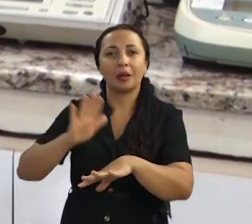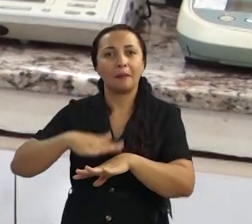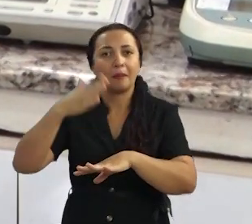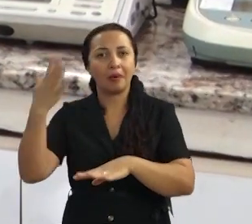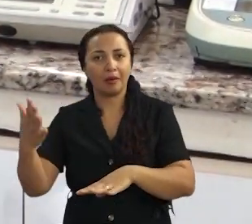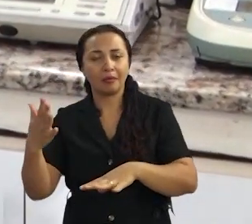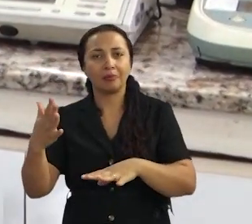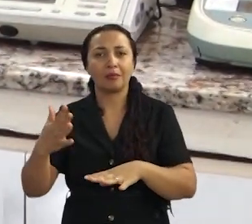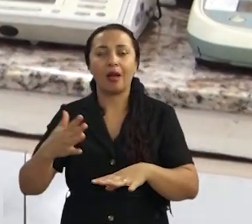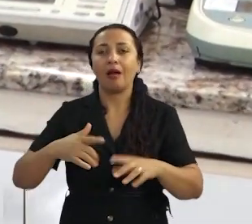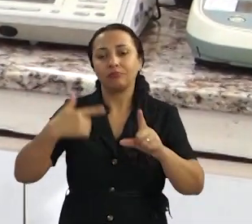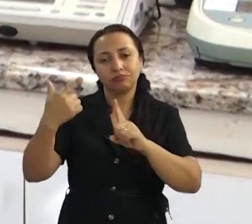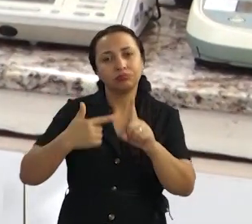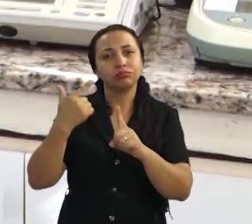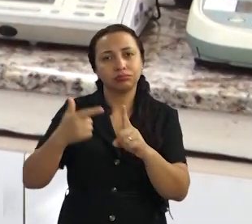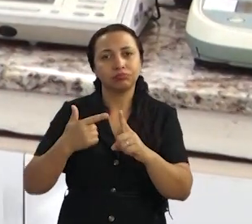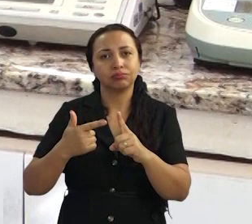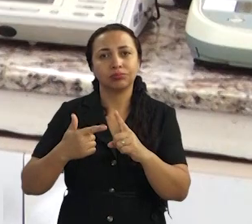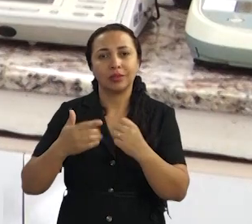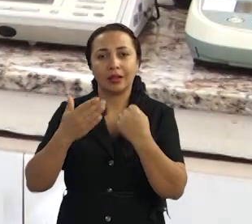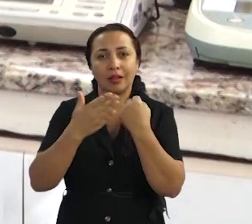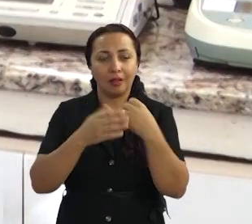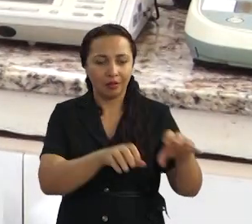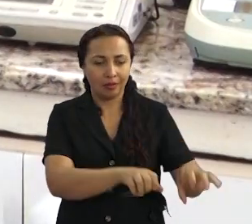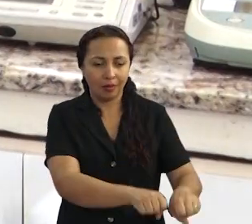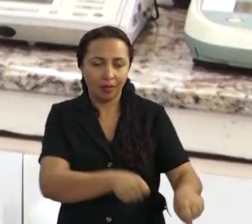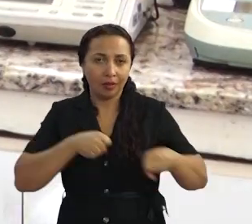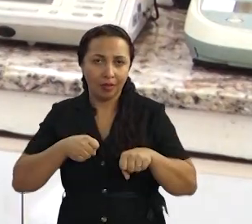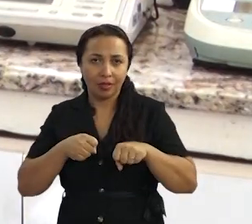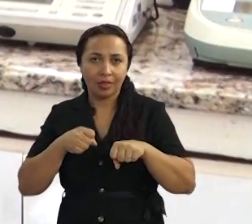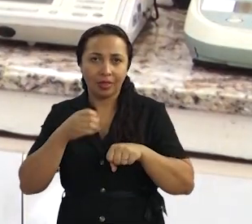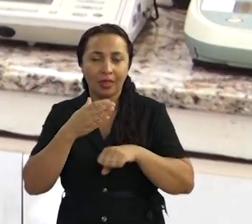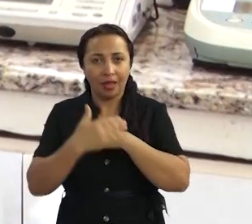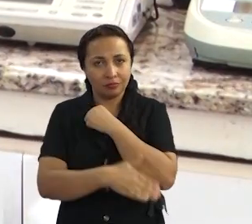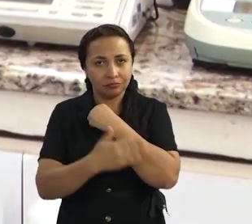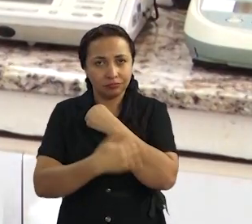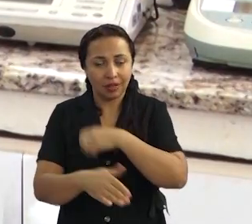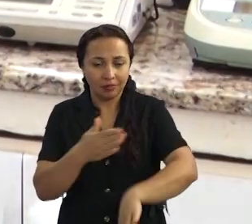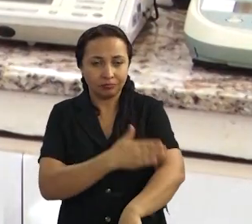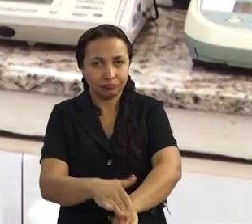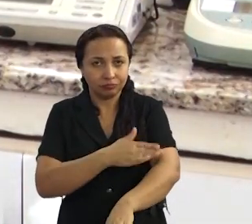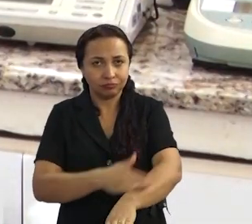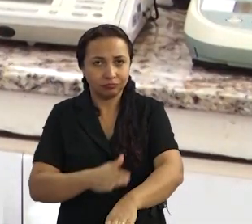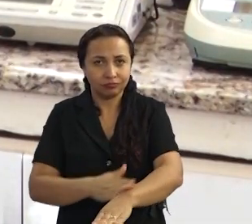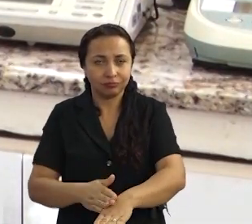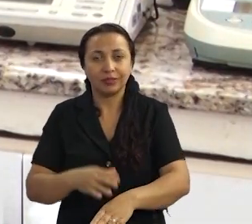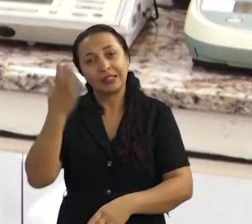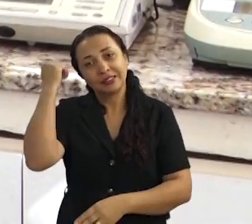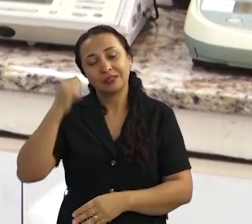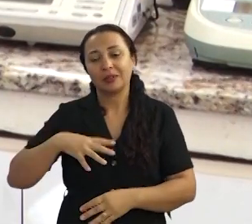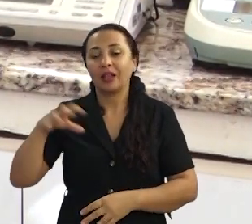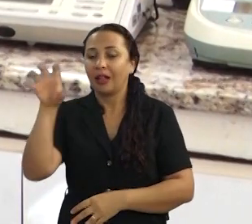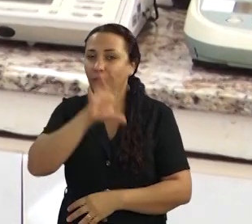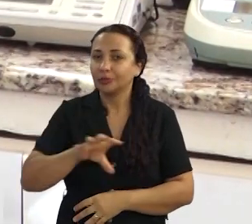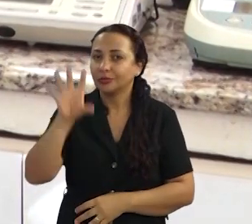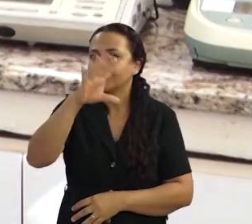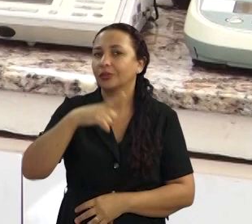atenção maior à cadeia produtiva da mandioca. Então, a gente sabe que a nossa região é uma região